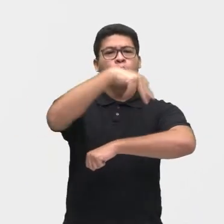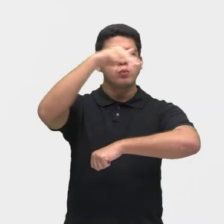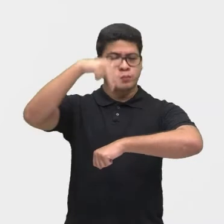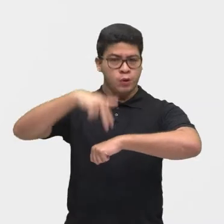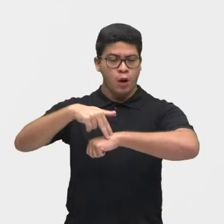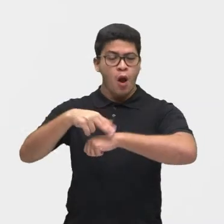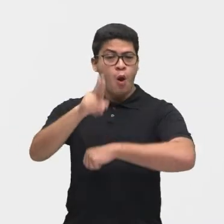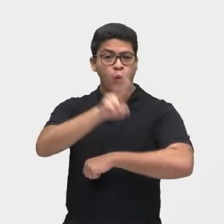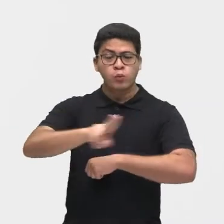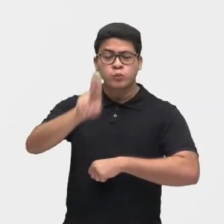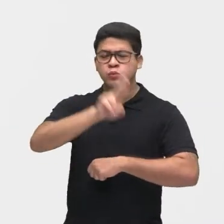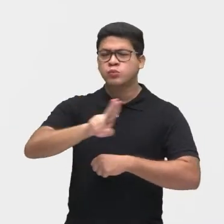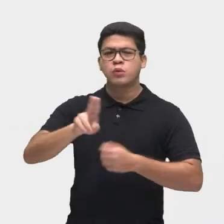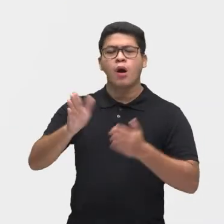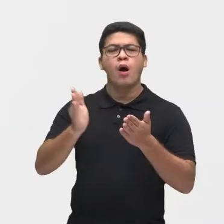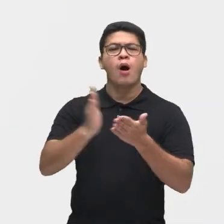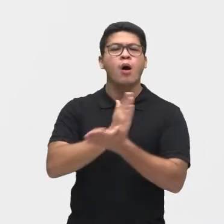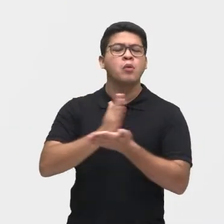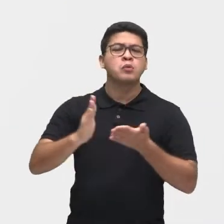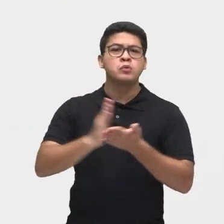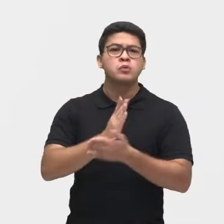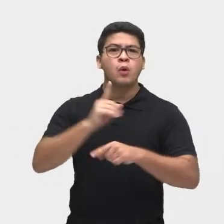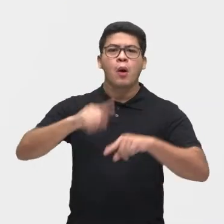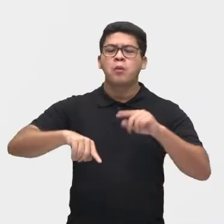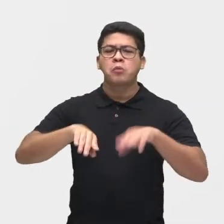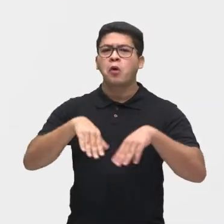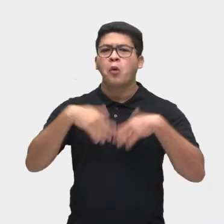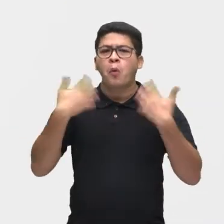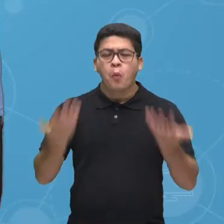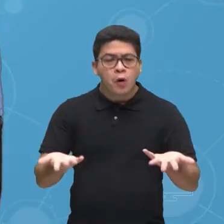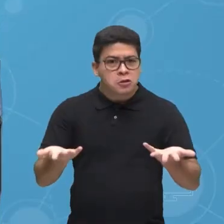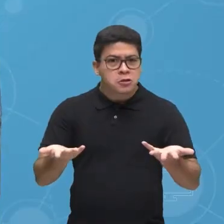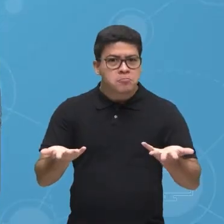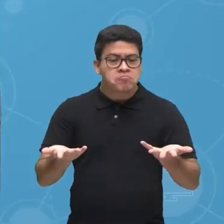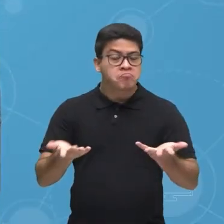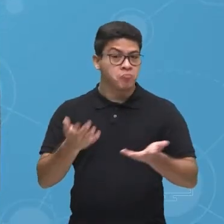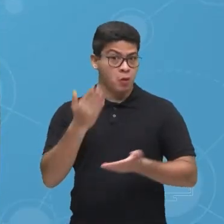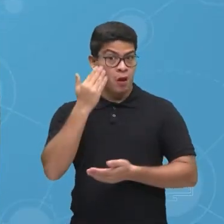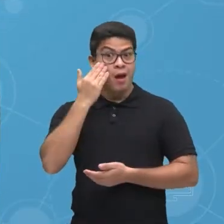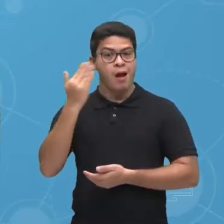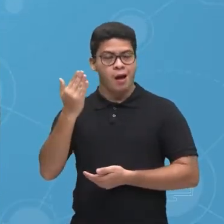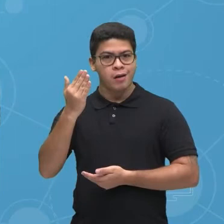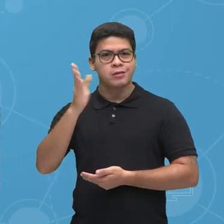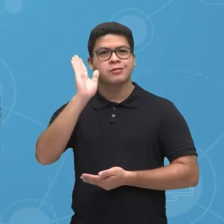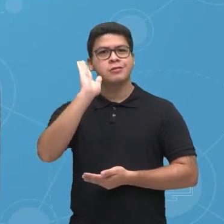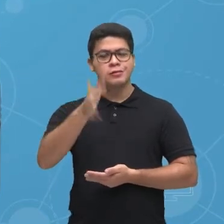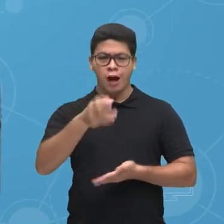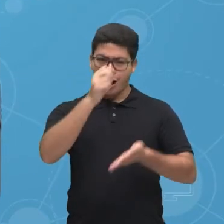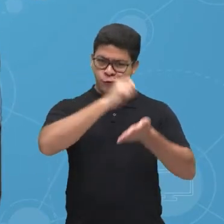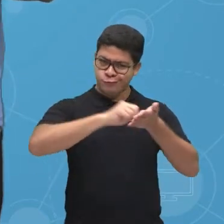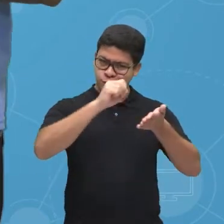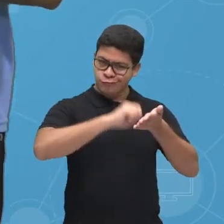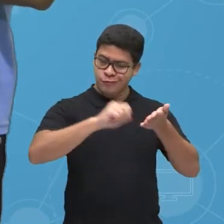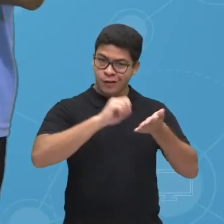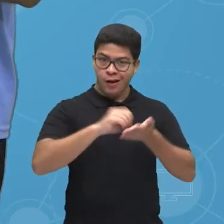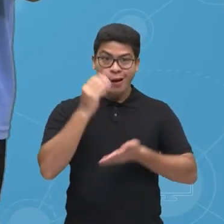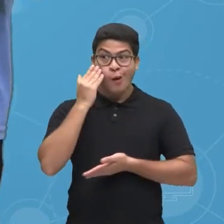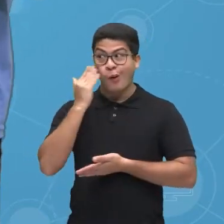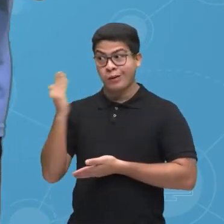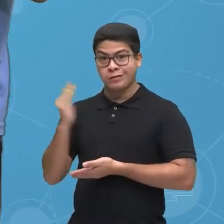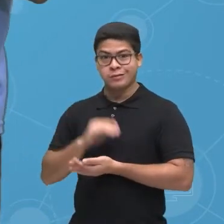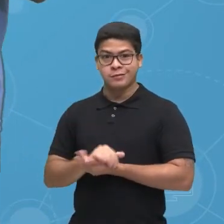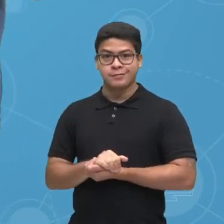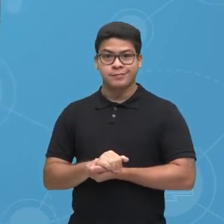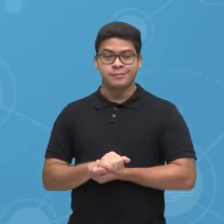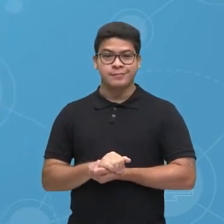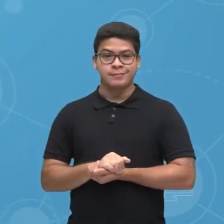né? Mas, professor, quais são os aparelhos, né? Já anotaram aí, agora vamos ver quais seriam os aparelhos. Está aqui, ó,